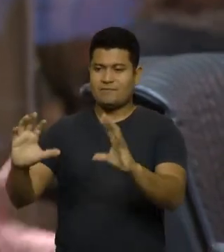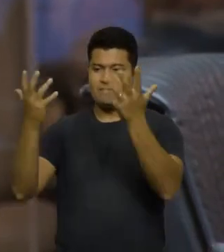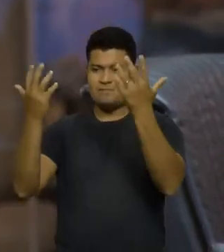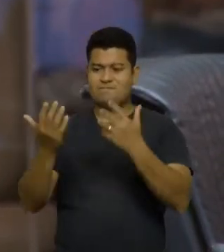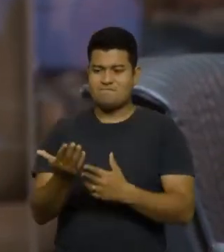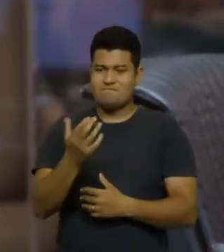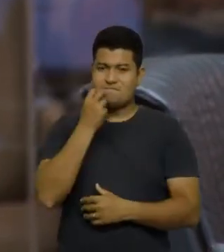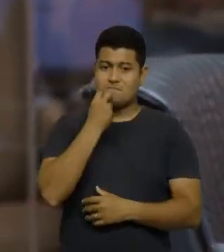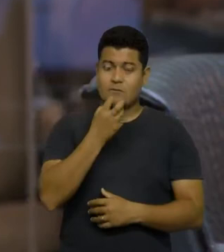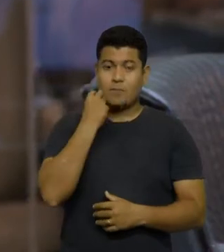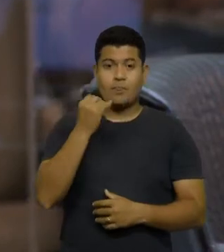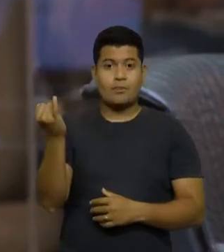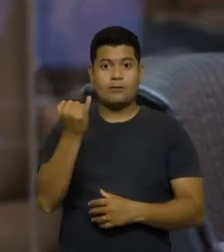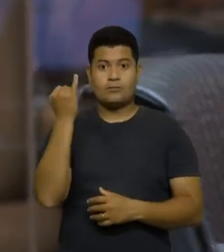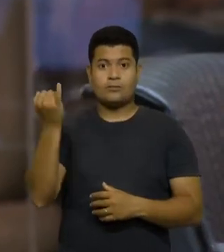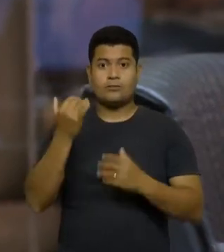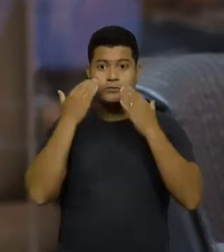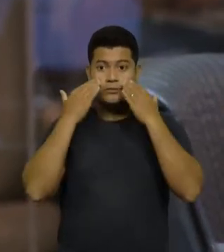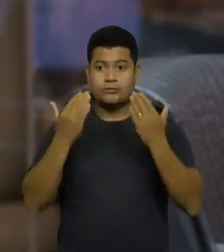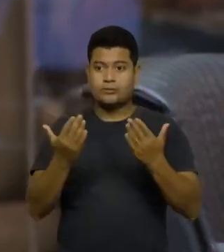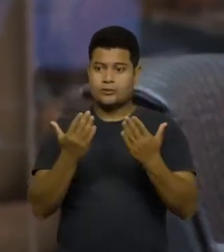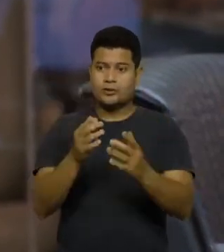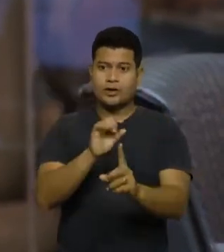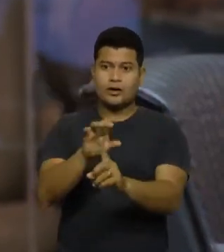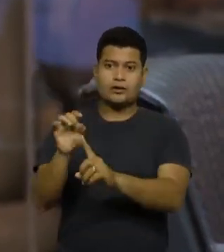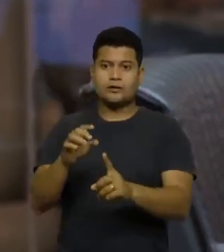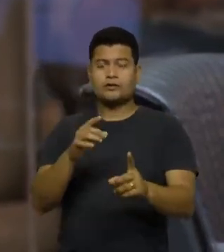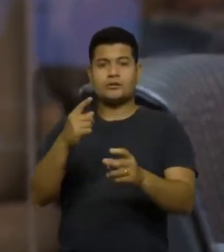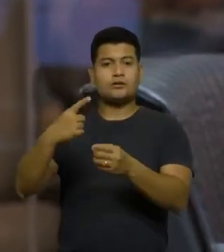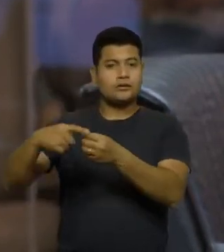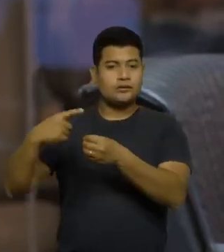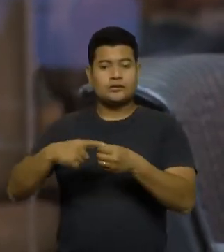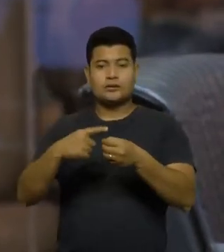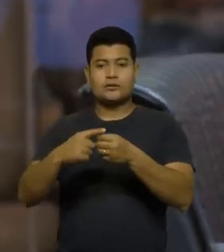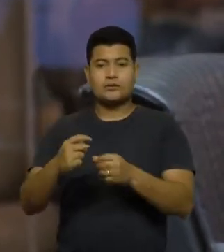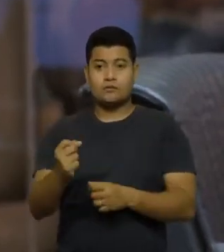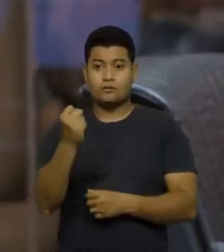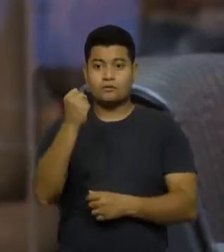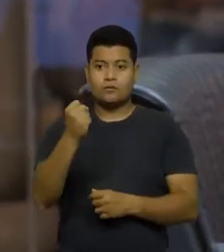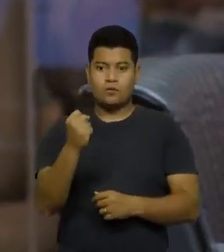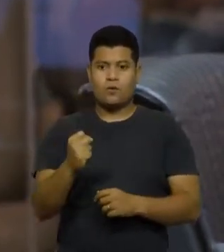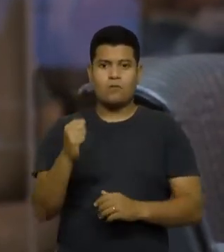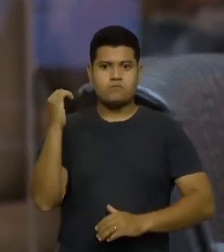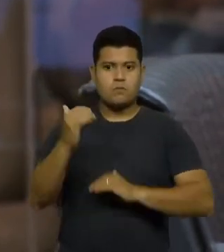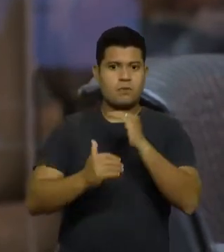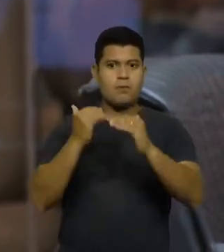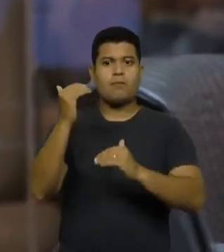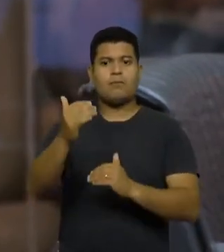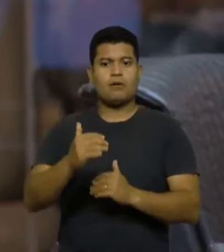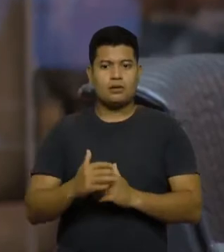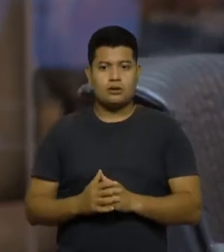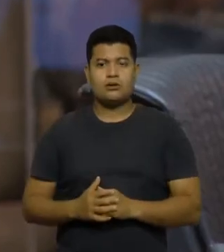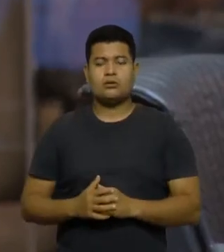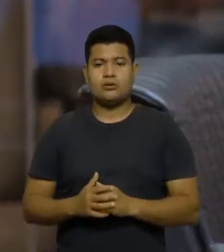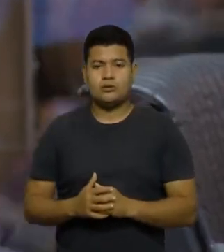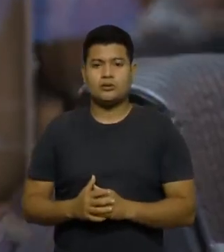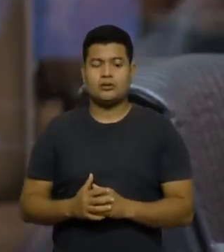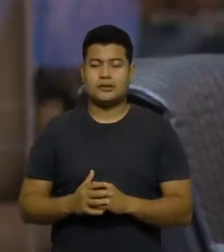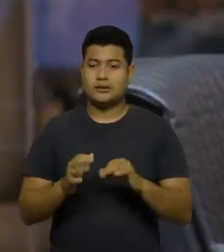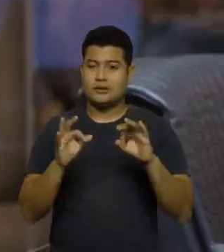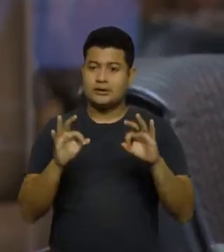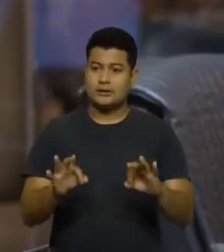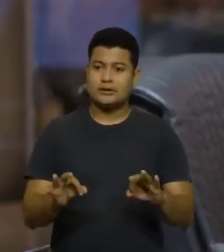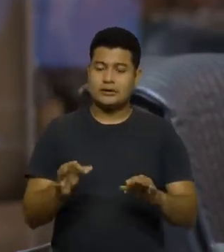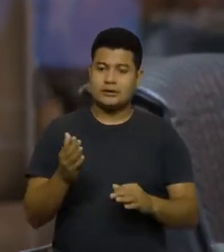municípios mostrem as suas potencialidades, a sua força, a sua pujança, e, com certeza, esse evento também vai